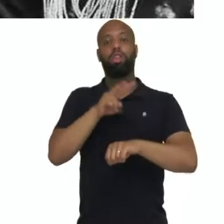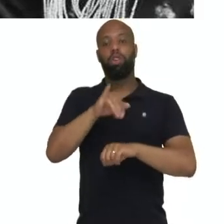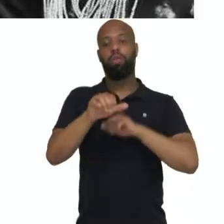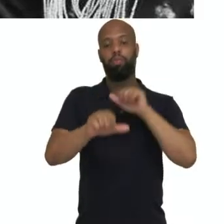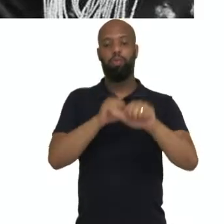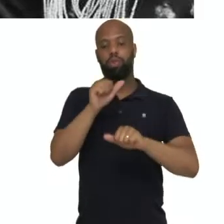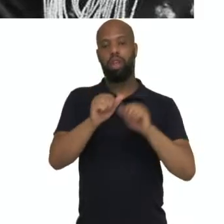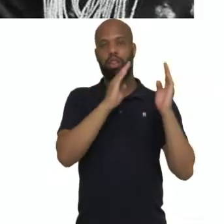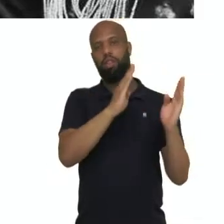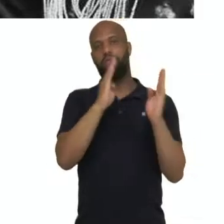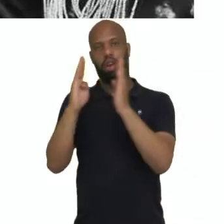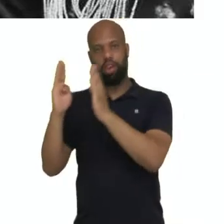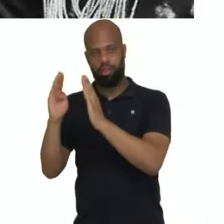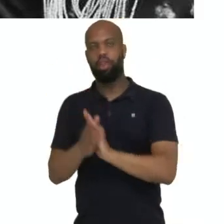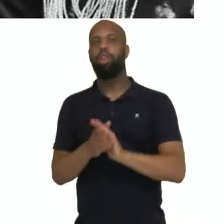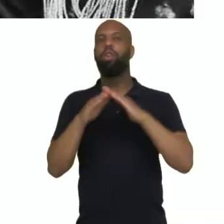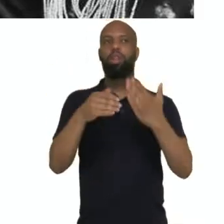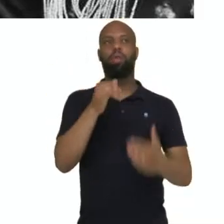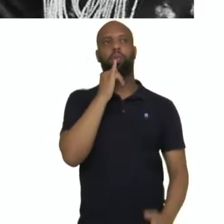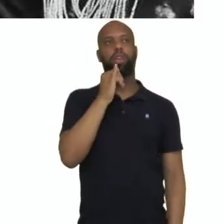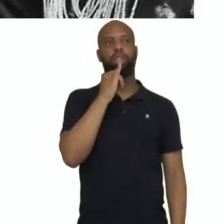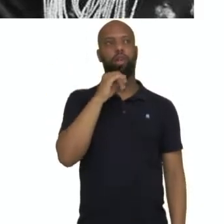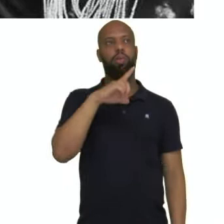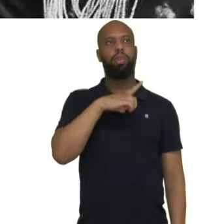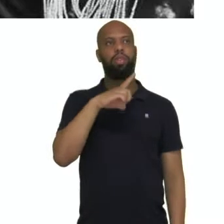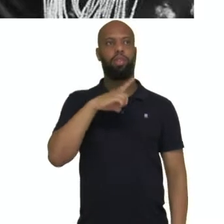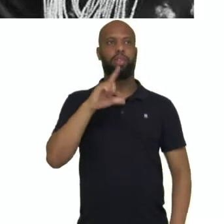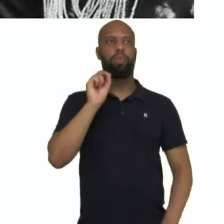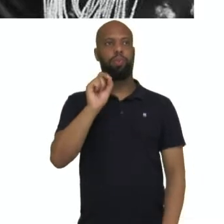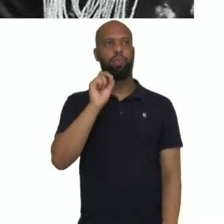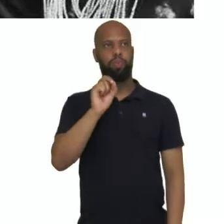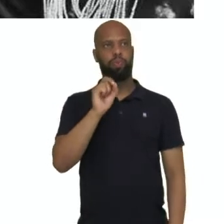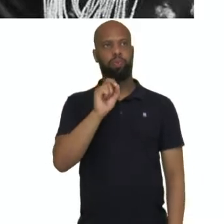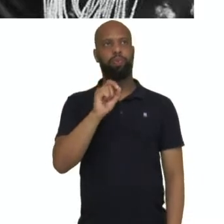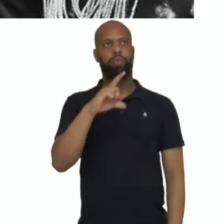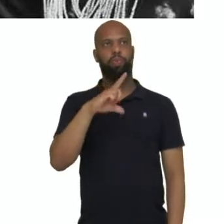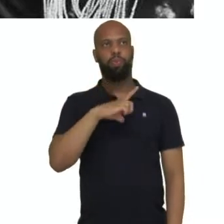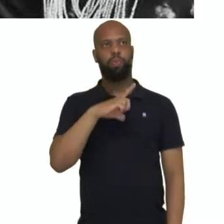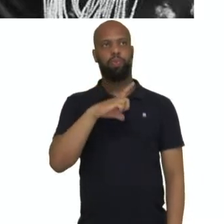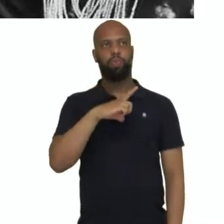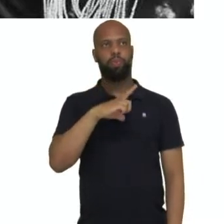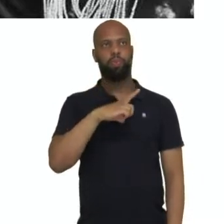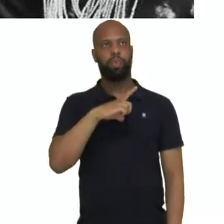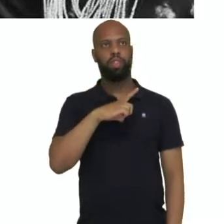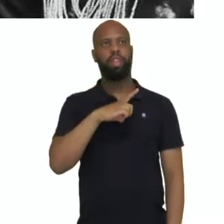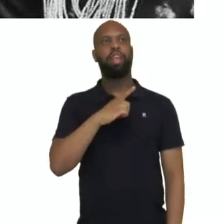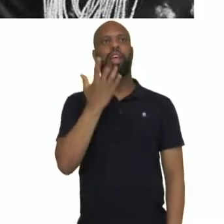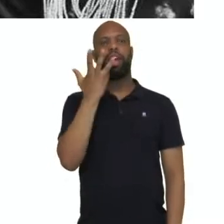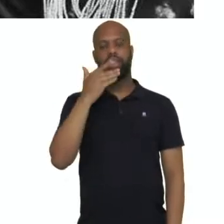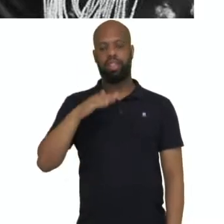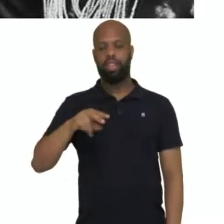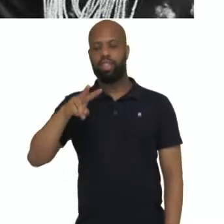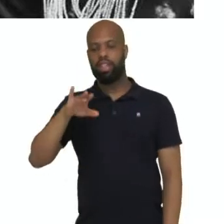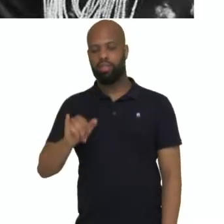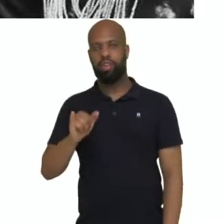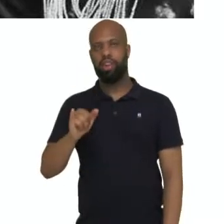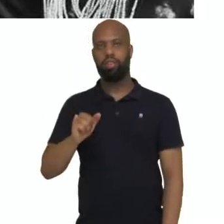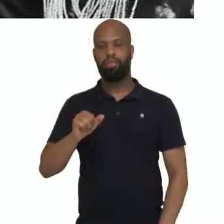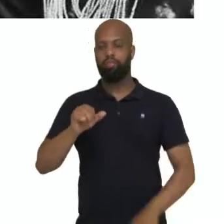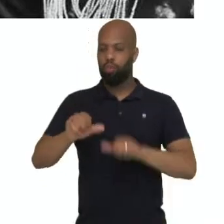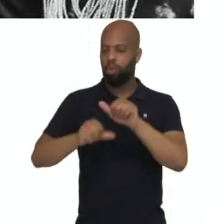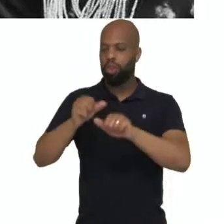de passagem. Como, por exemplo, a furação do lábio inferior, onde as crianças passam para a fase adulta. Como